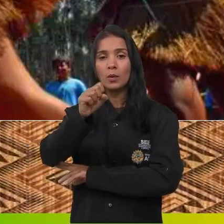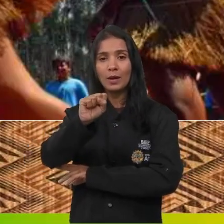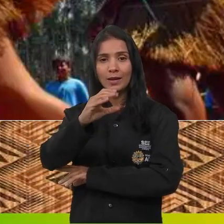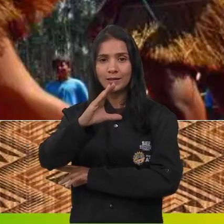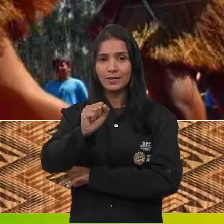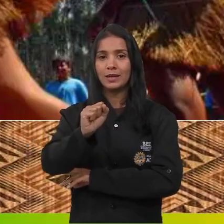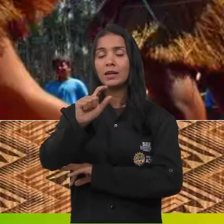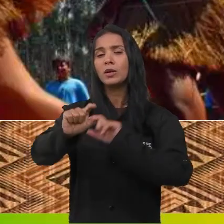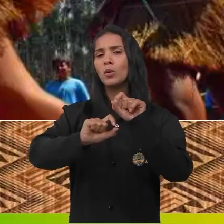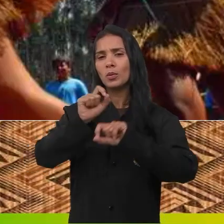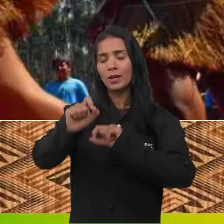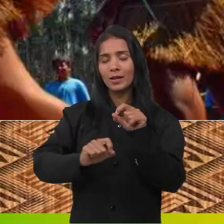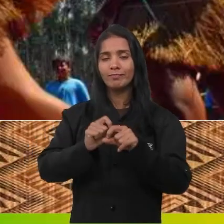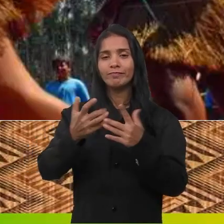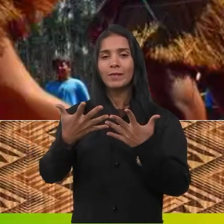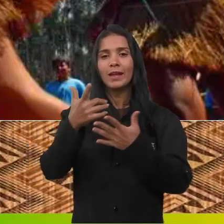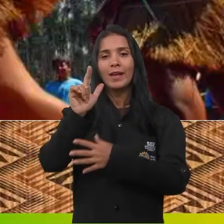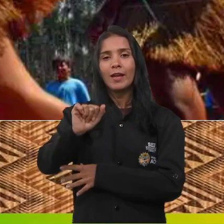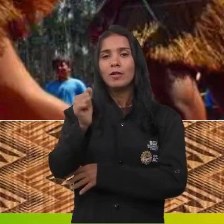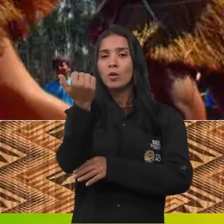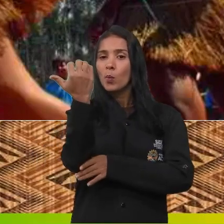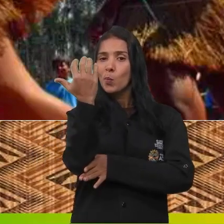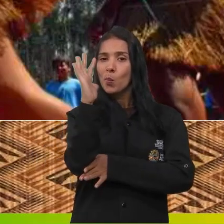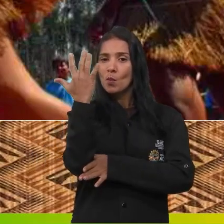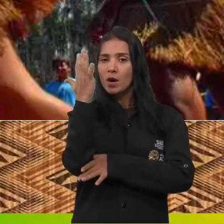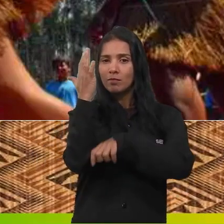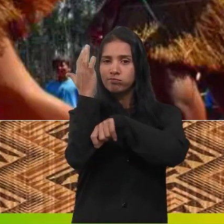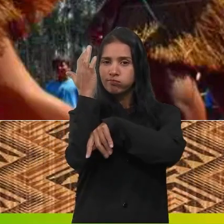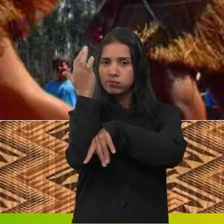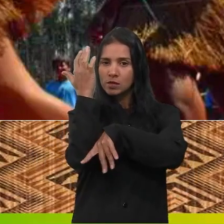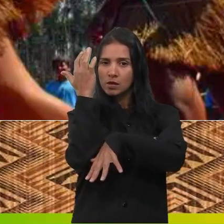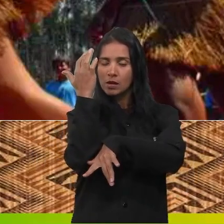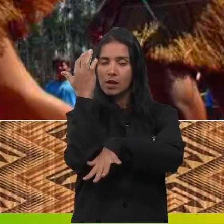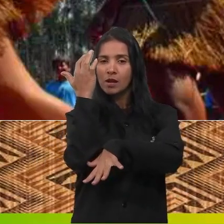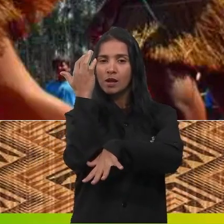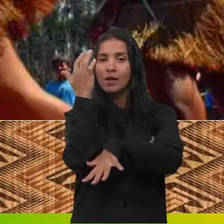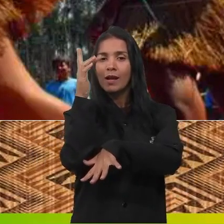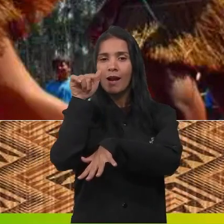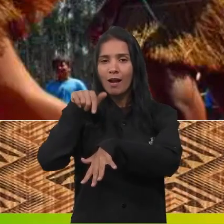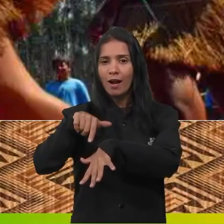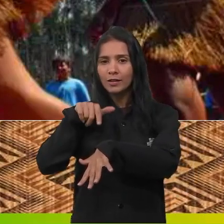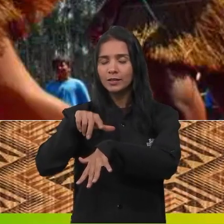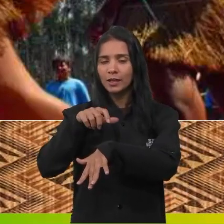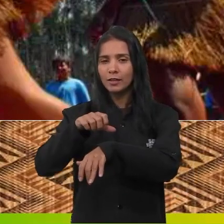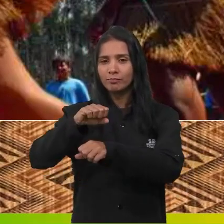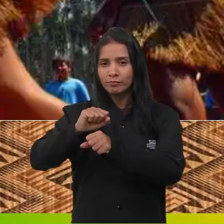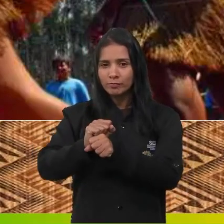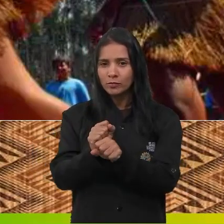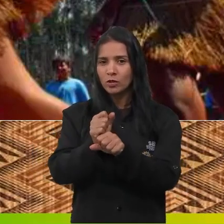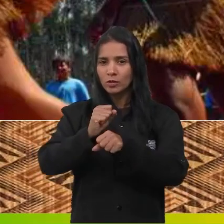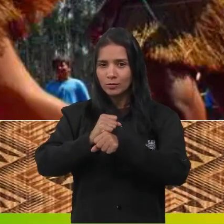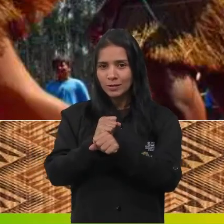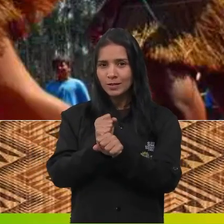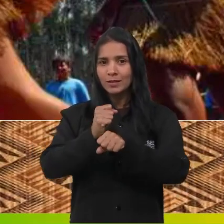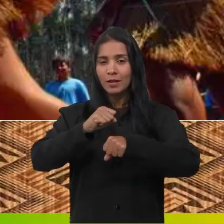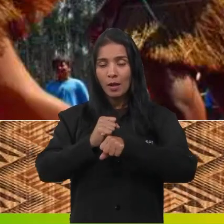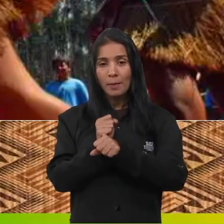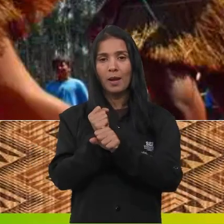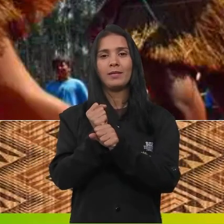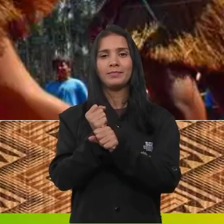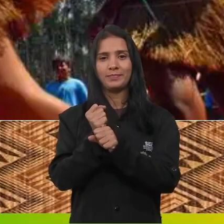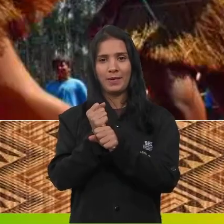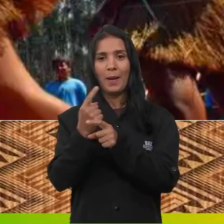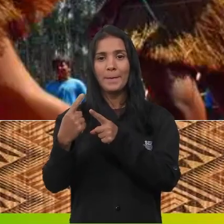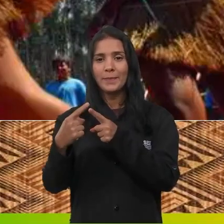é uma planta, pessoal, que tem como nome Nixpai. Então, o uso do ritual